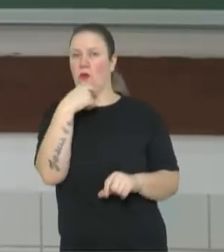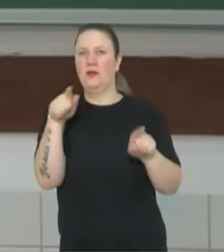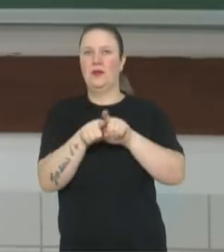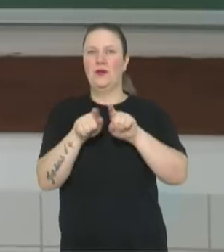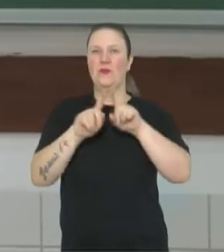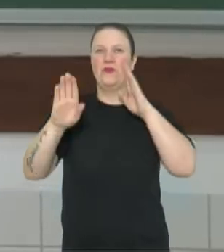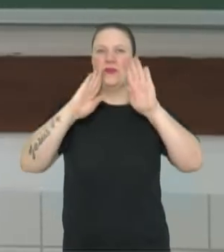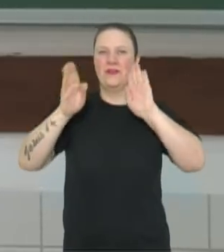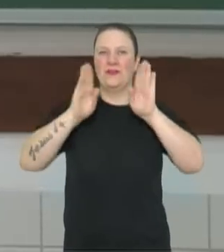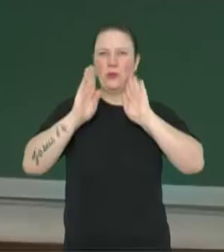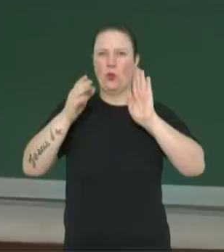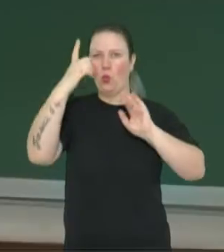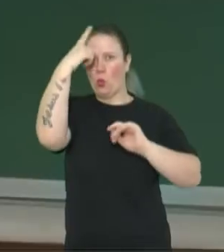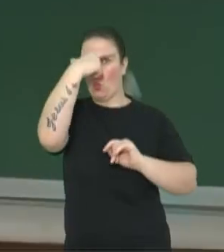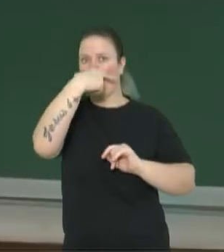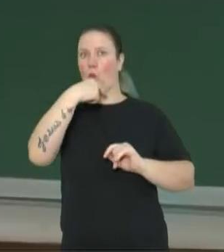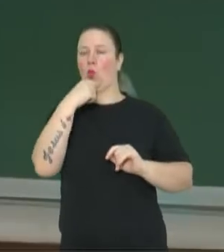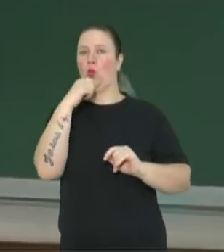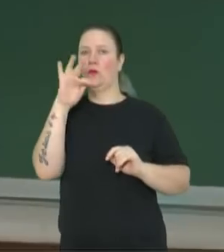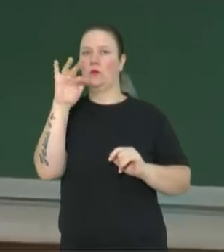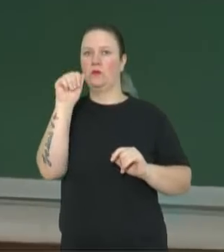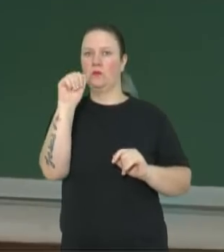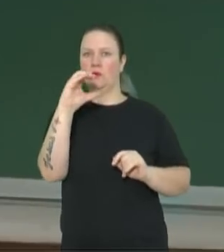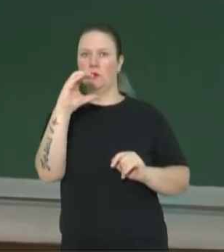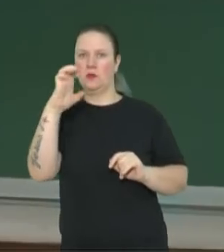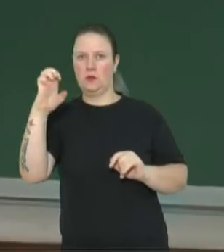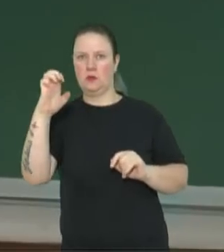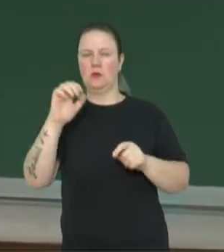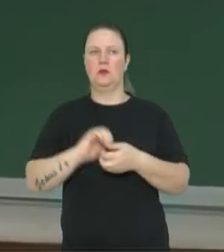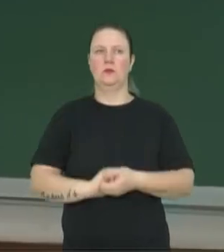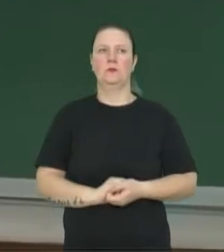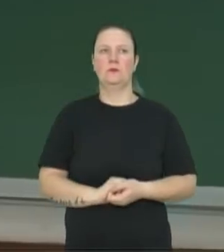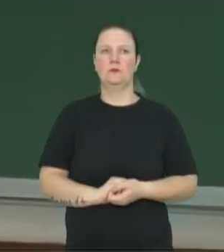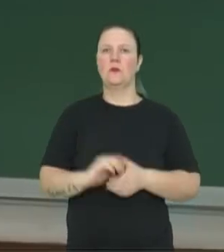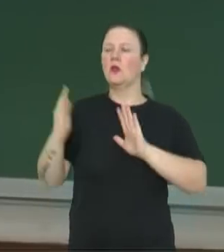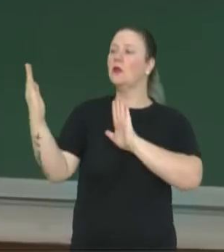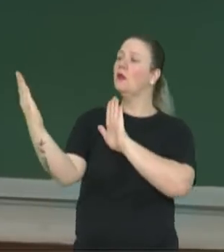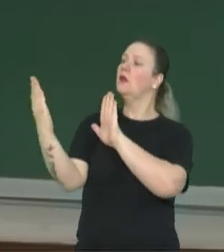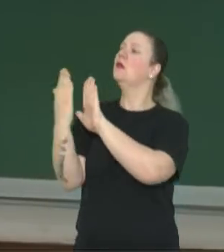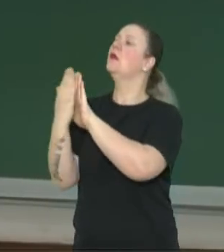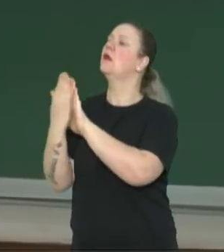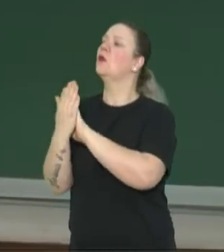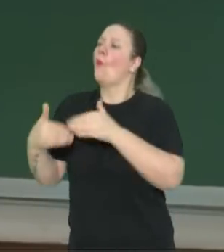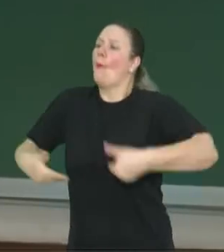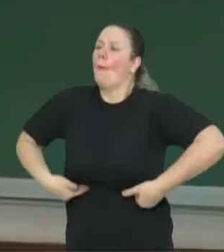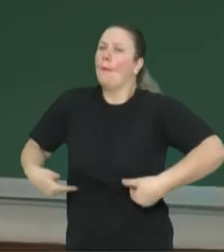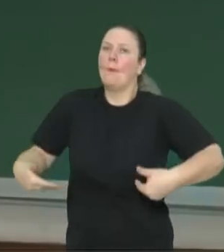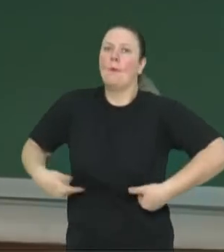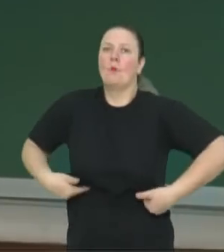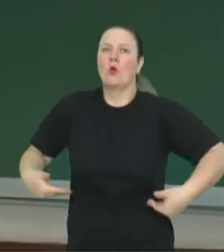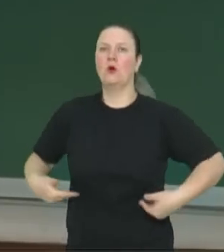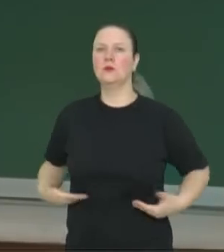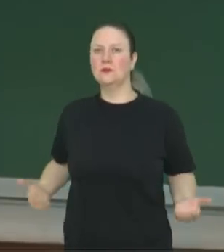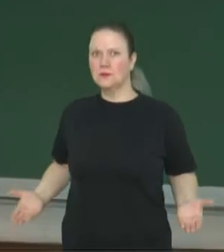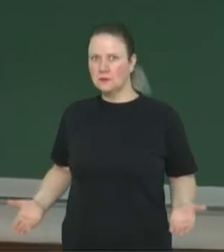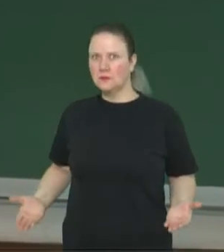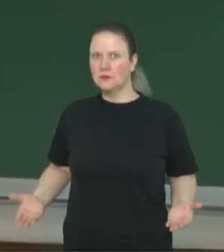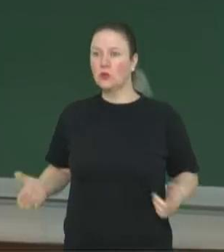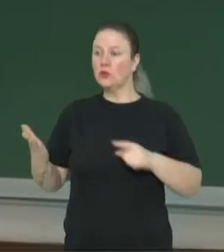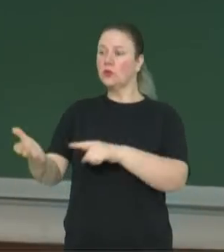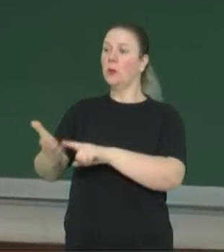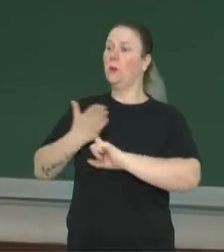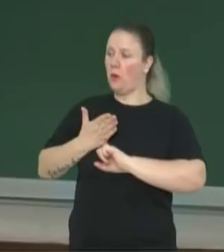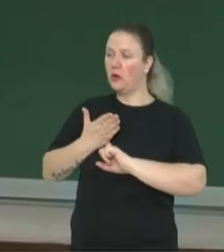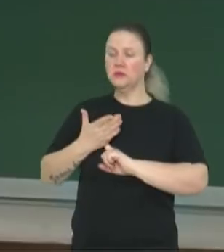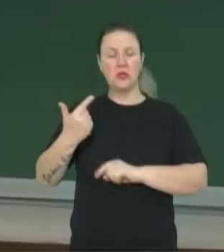O que é isso? Nesse caso aqui não, ó. Em frente, encare sua fome, né? Você nos mostra qual é a sua